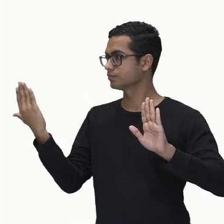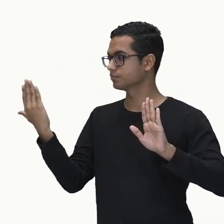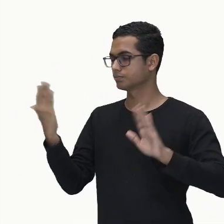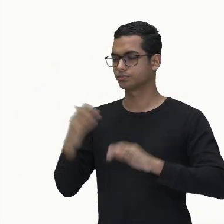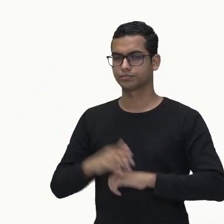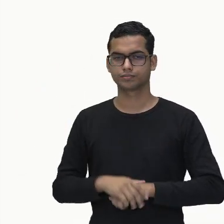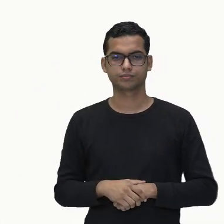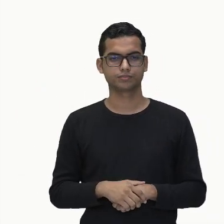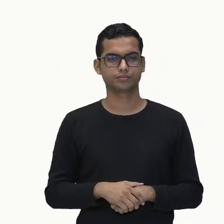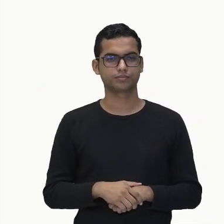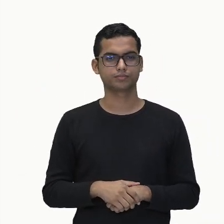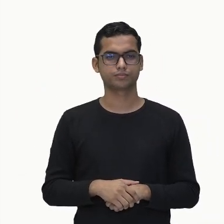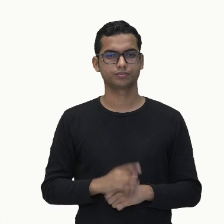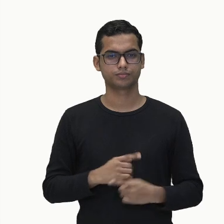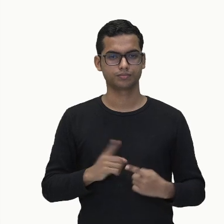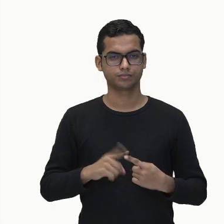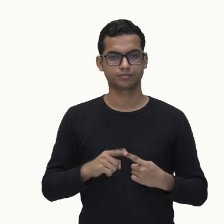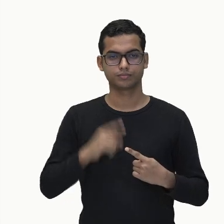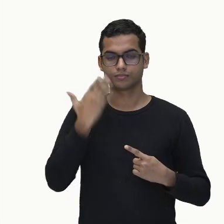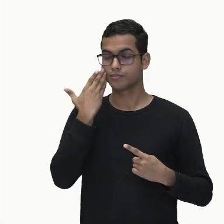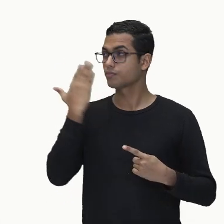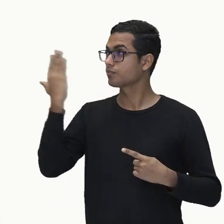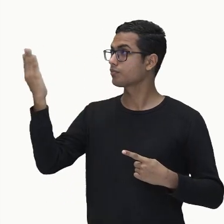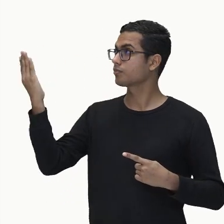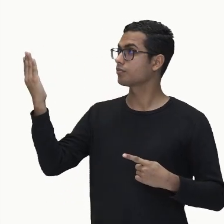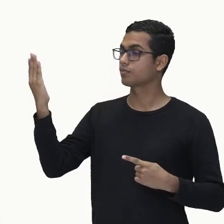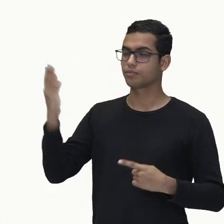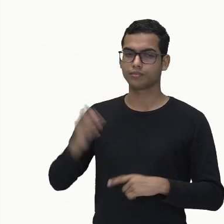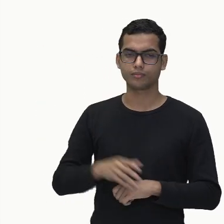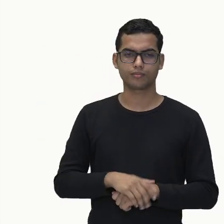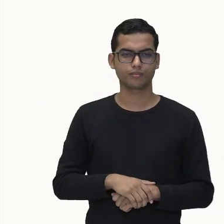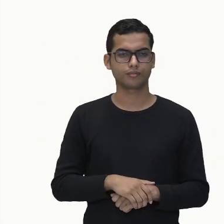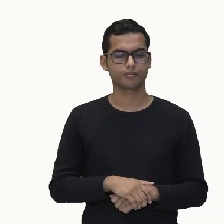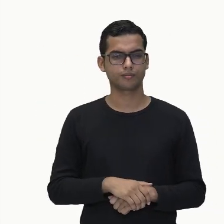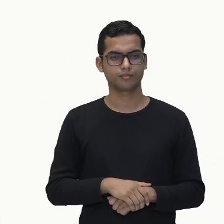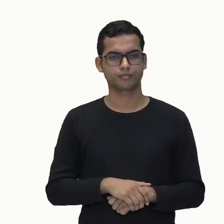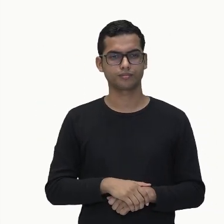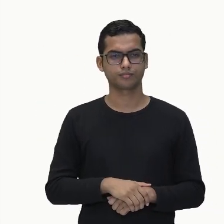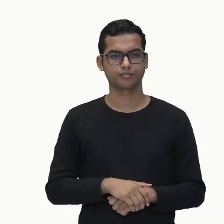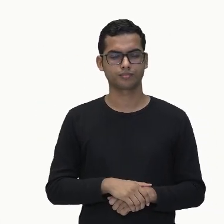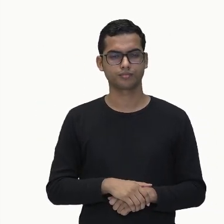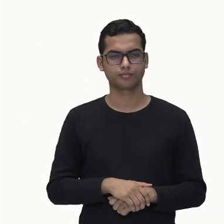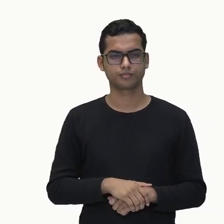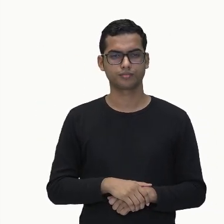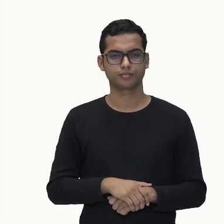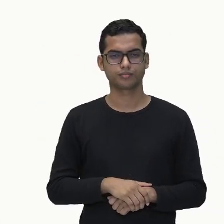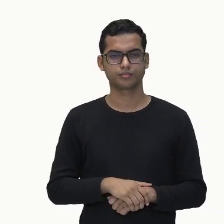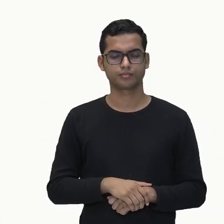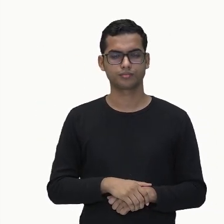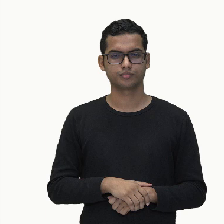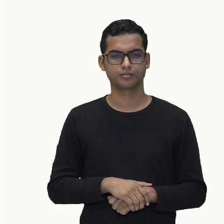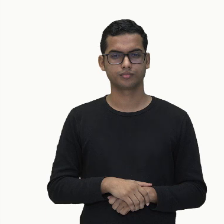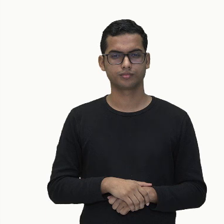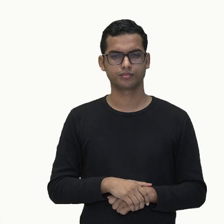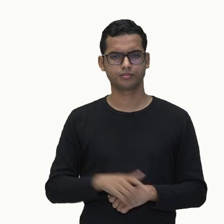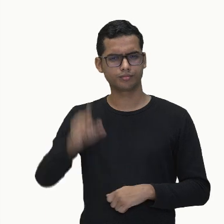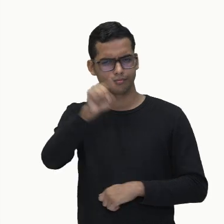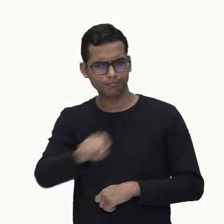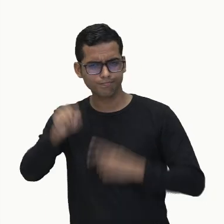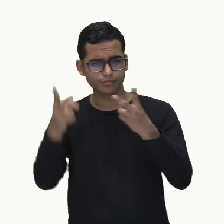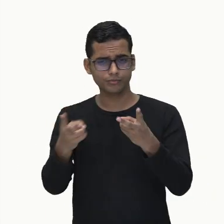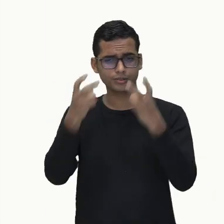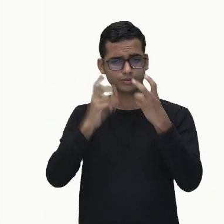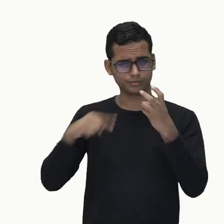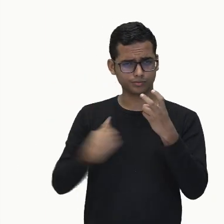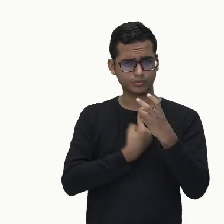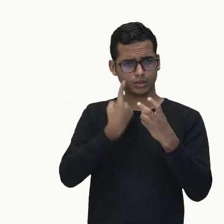media nada de diferente aqui da língua portuguesa porque nós também falamos meia vocês percebem como nós